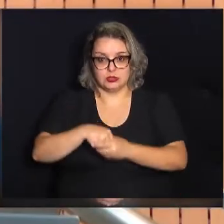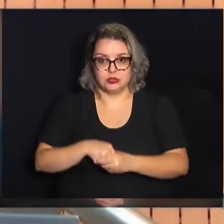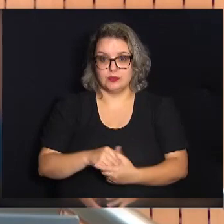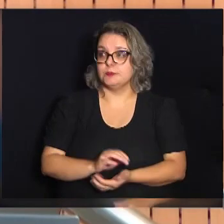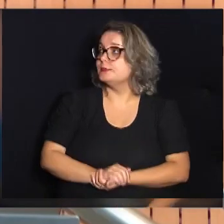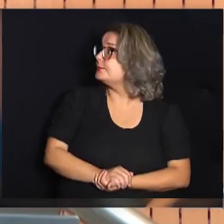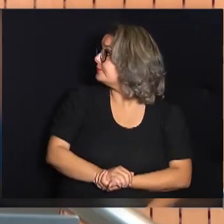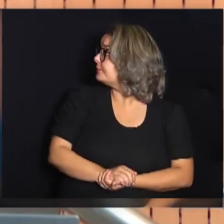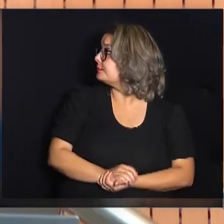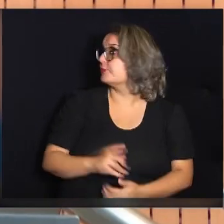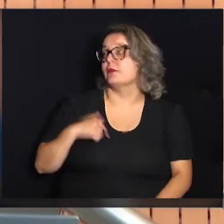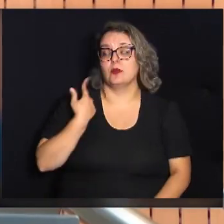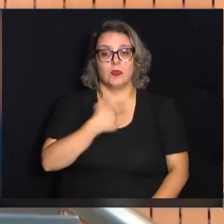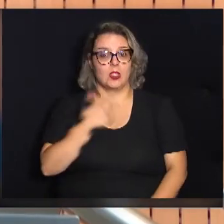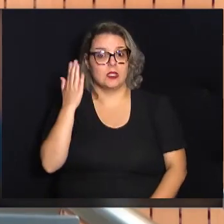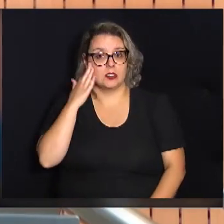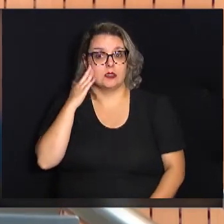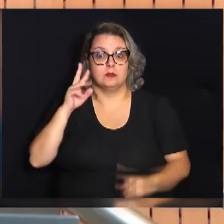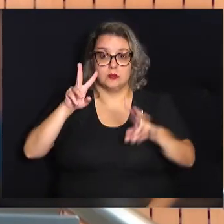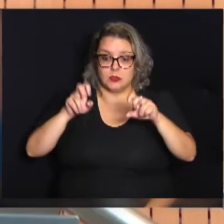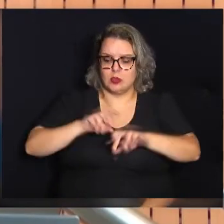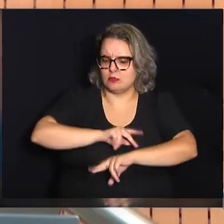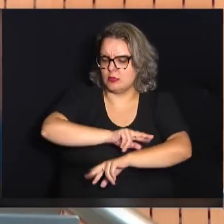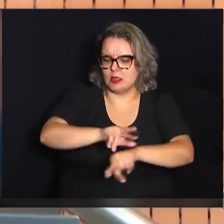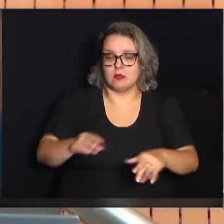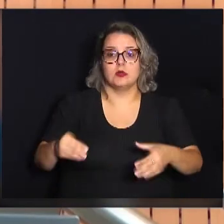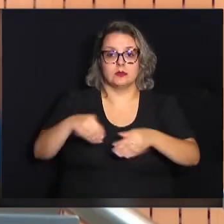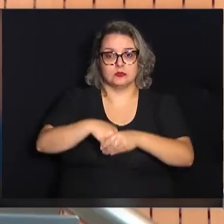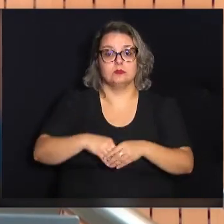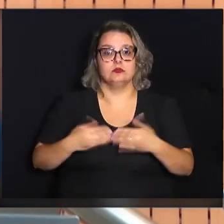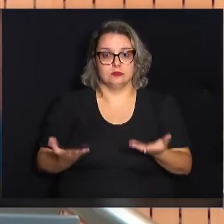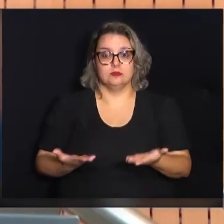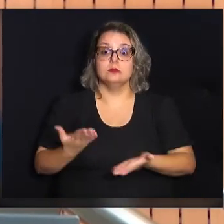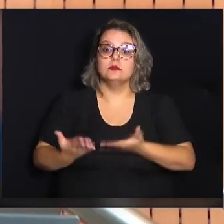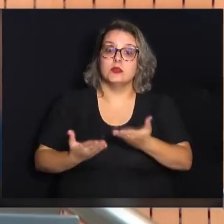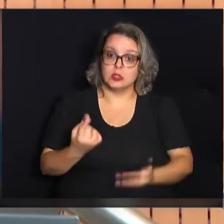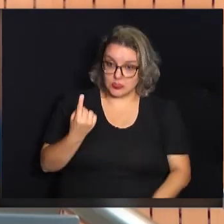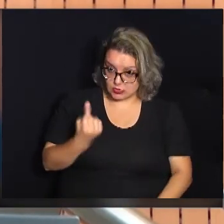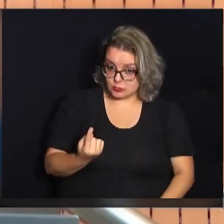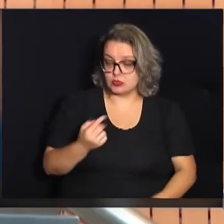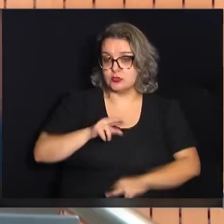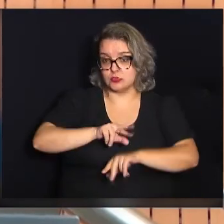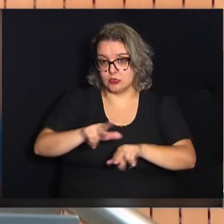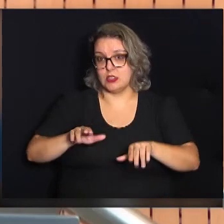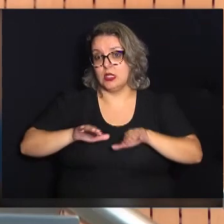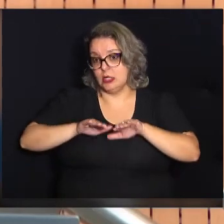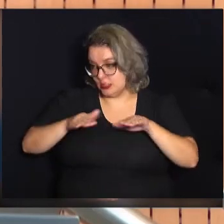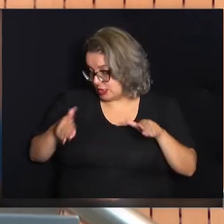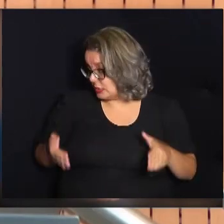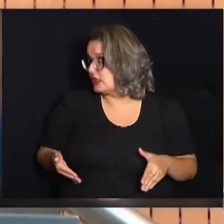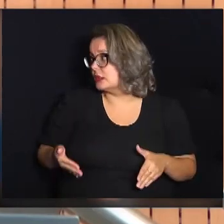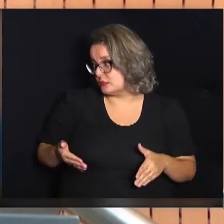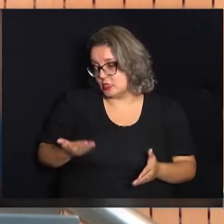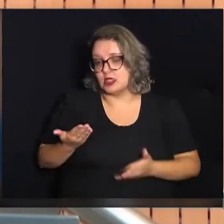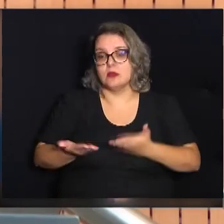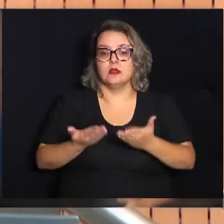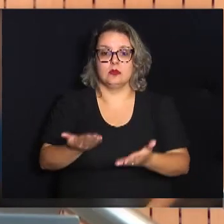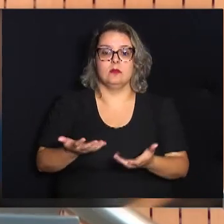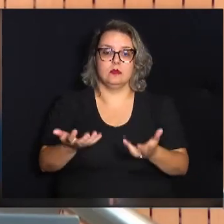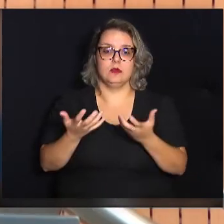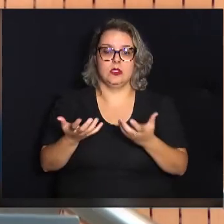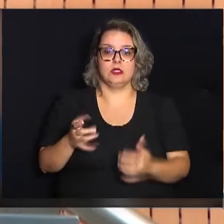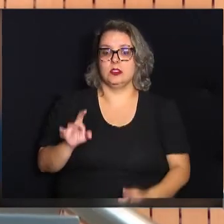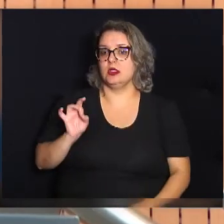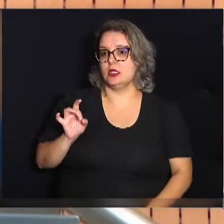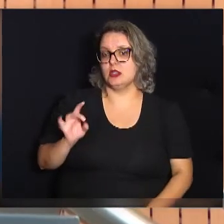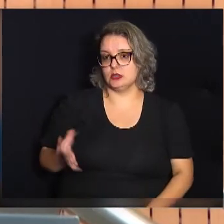Mariana Conte. A gente sabe que tem muitos assuntos a serem colocados sobre esse tema, mas eu queria tratar de um deles, que eu acho que essa mesa